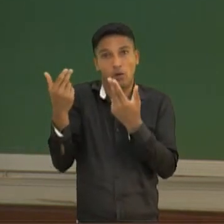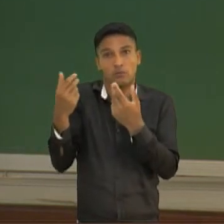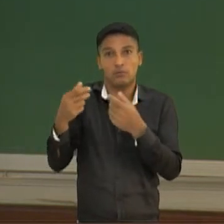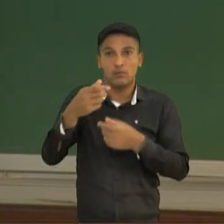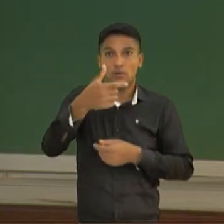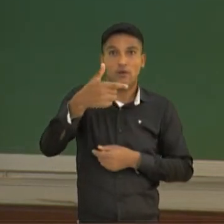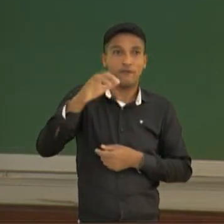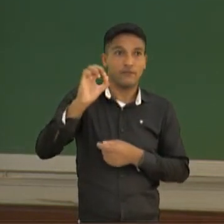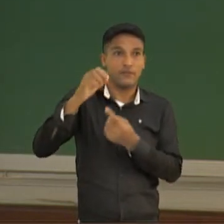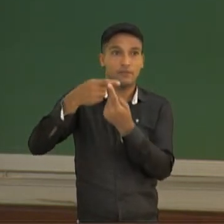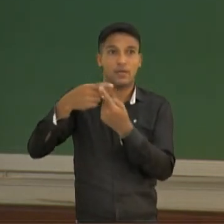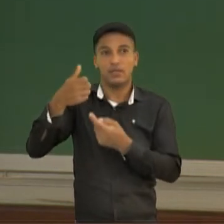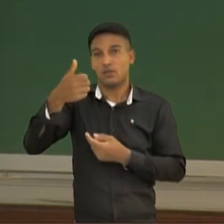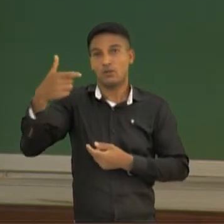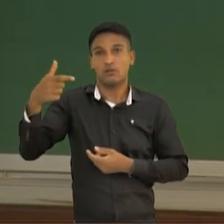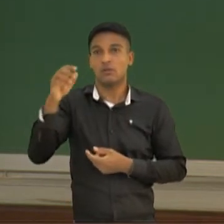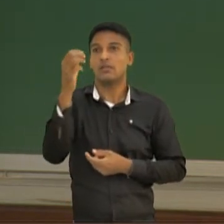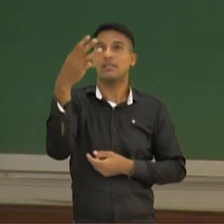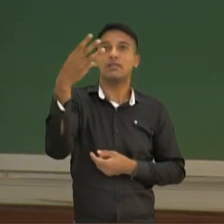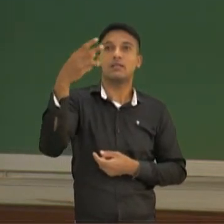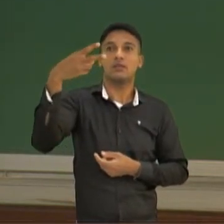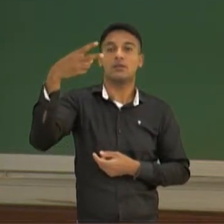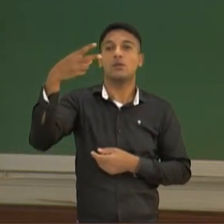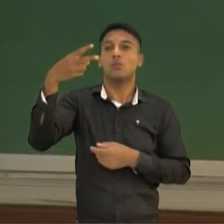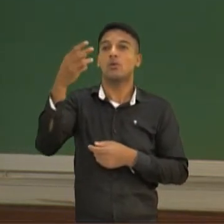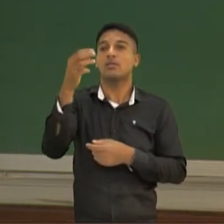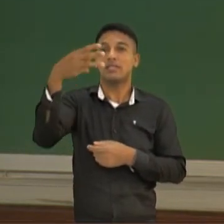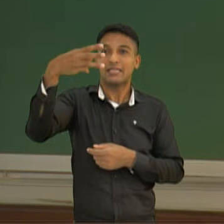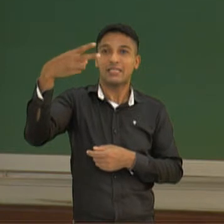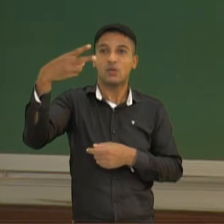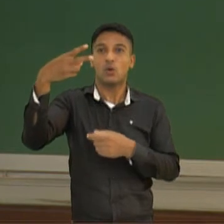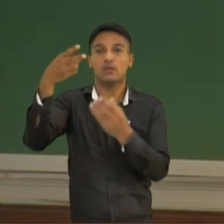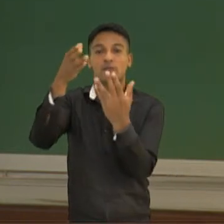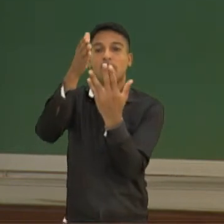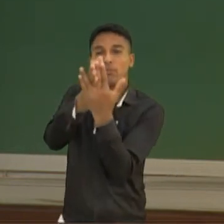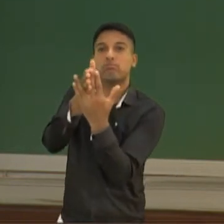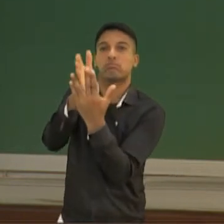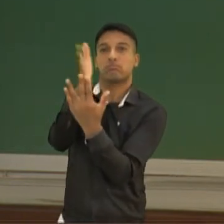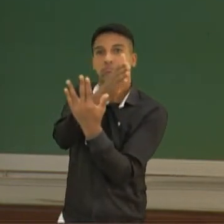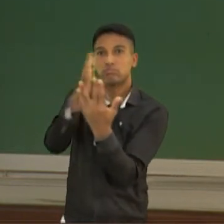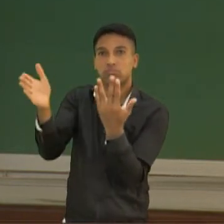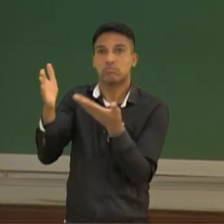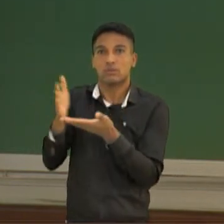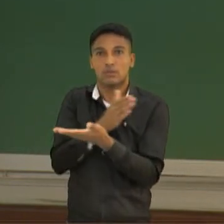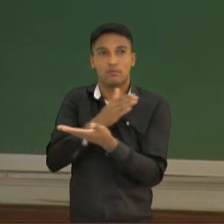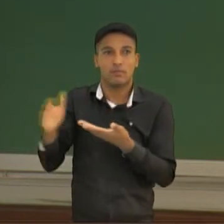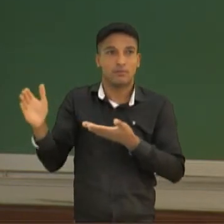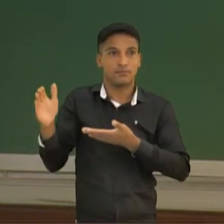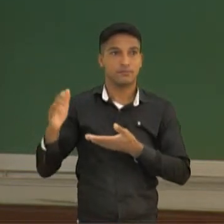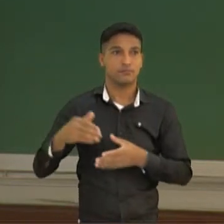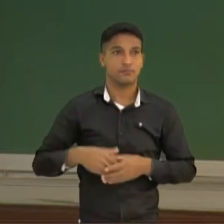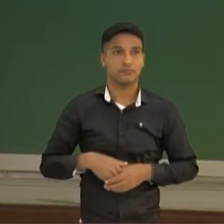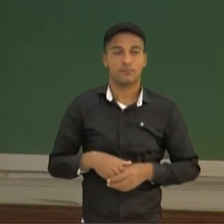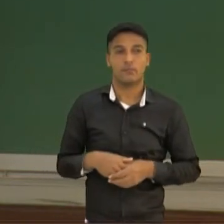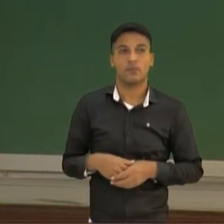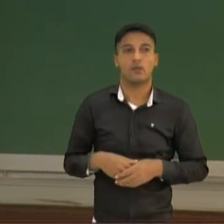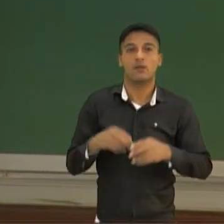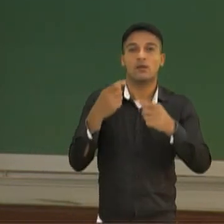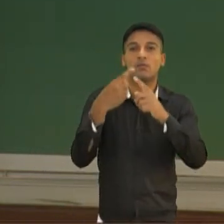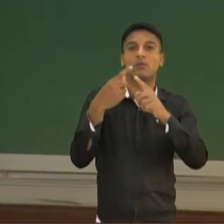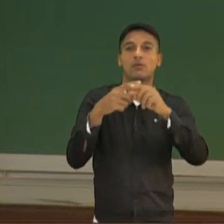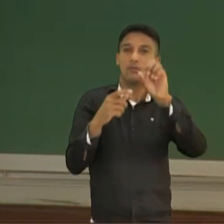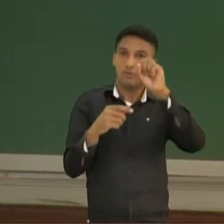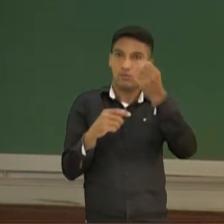é verdade? Então, separei de novo o número, ou seja, peguei um outro número e separei de novo. Por quê? Quando eu penso no 80 mais